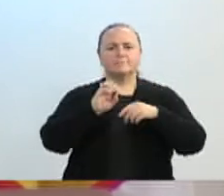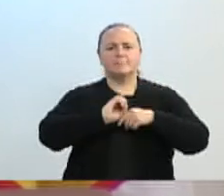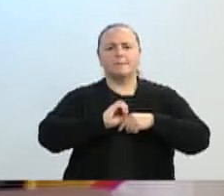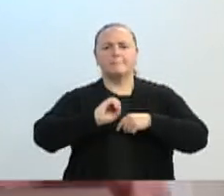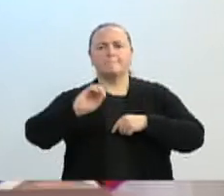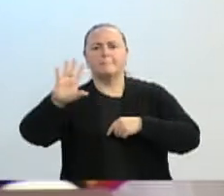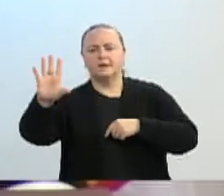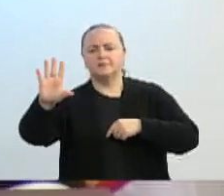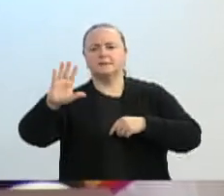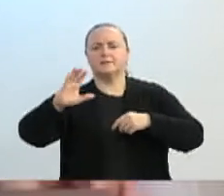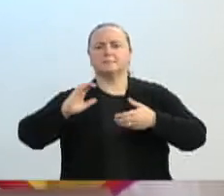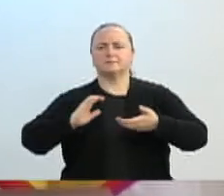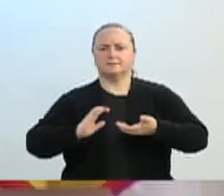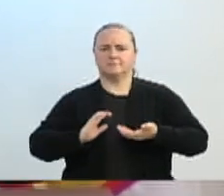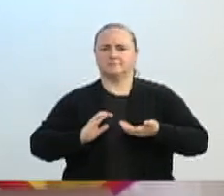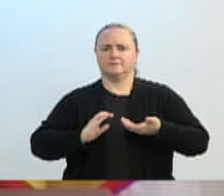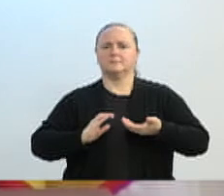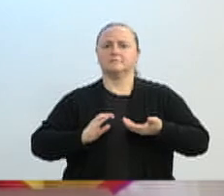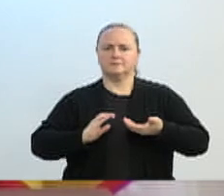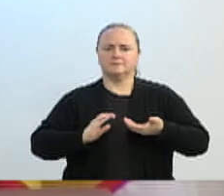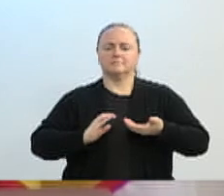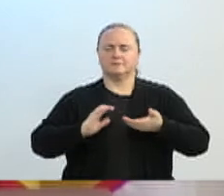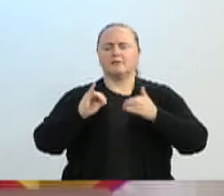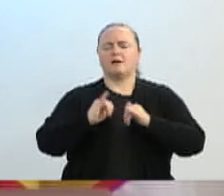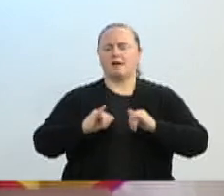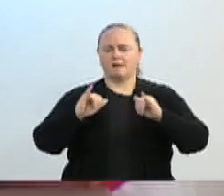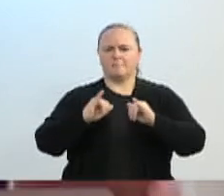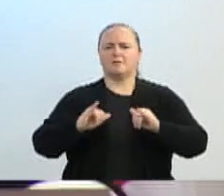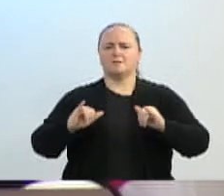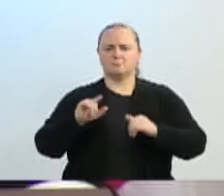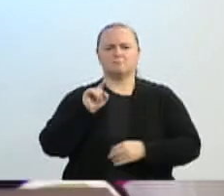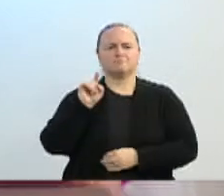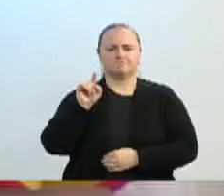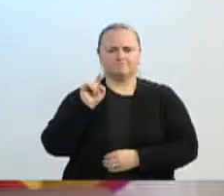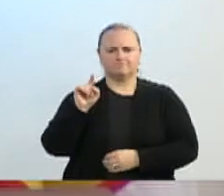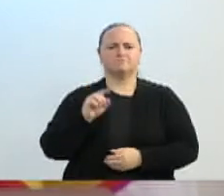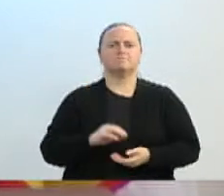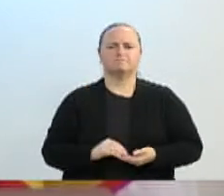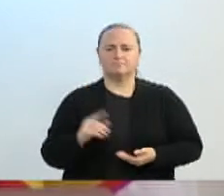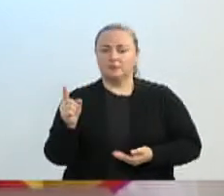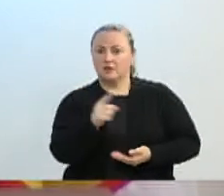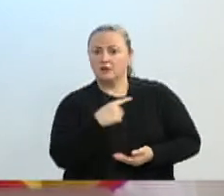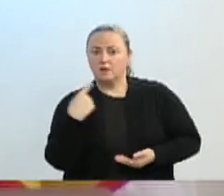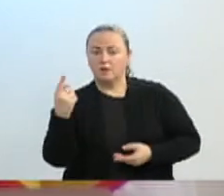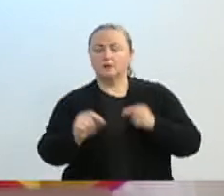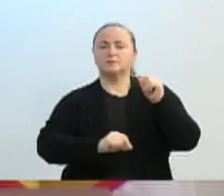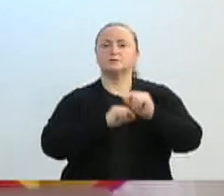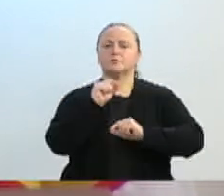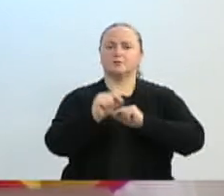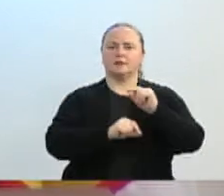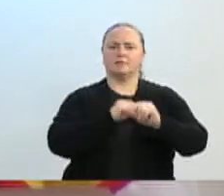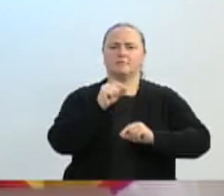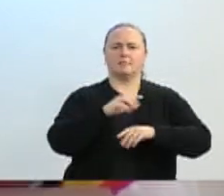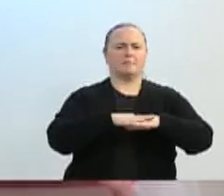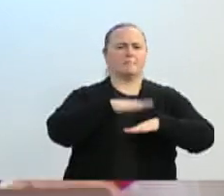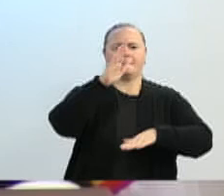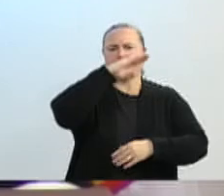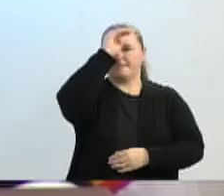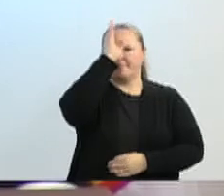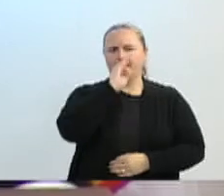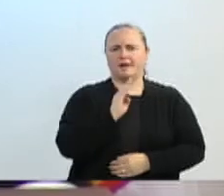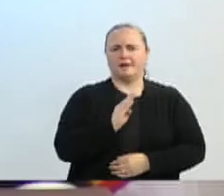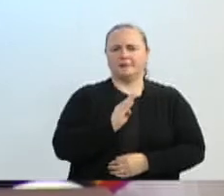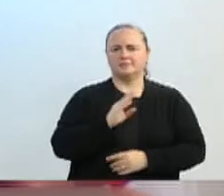Congresso Nacional um recado, senhores vereadores, muito claro: queremos mais Brasil e menos